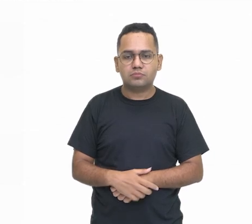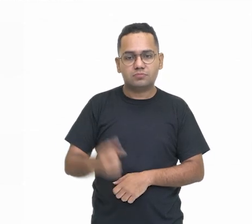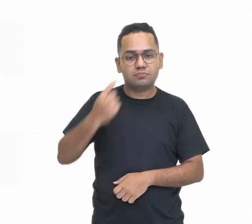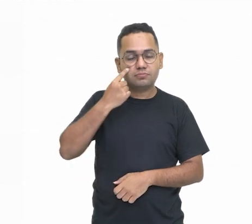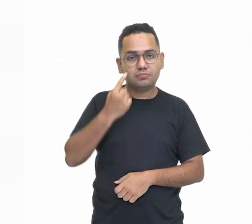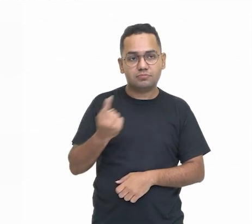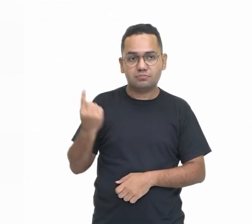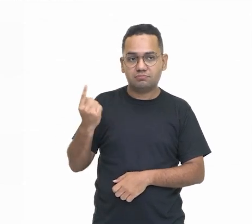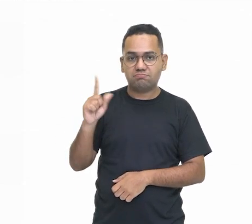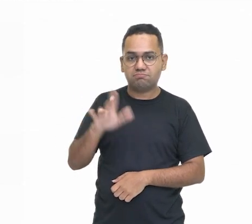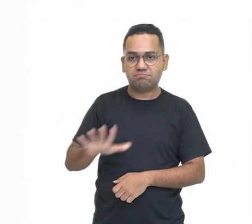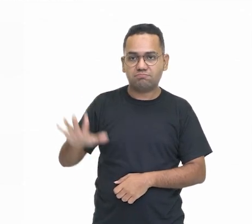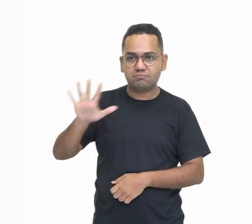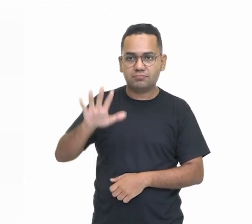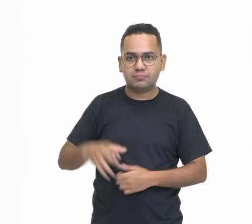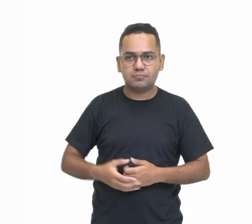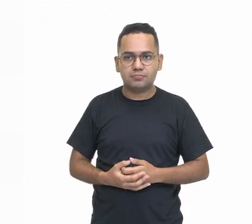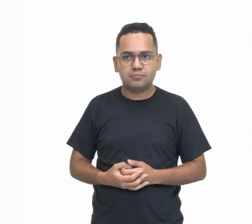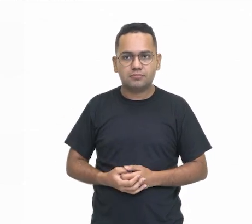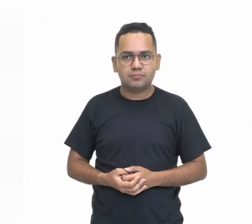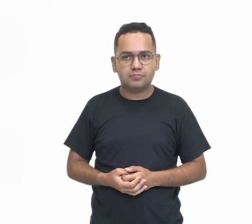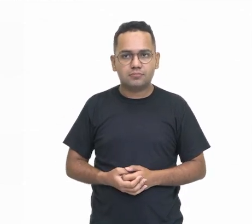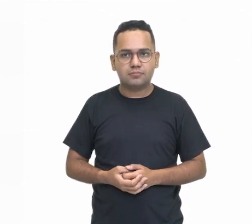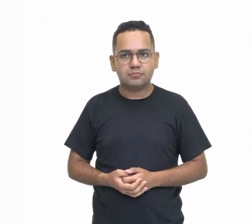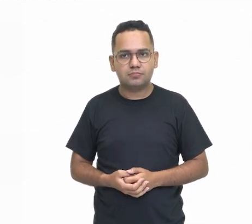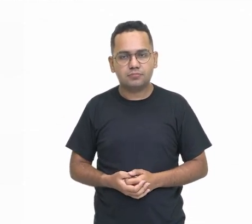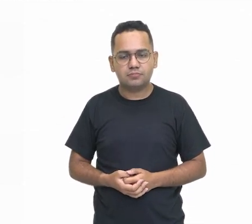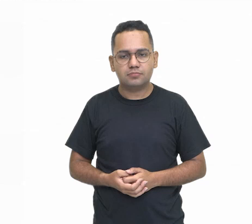quipu, né, que é justamente